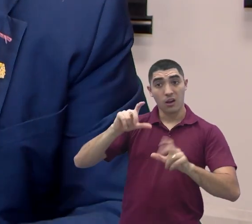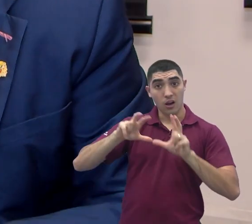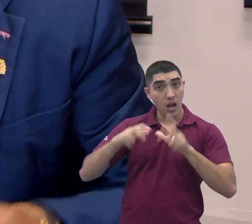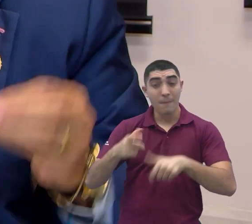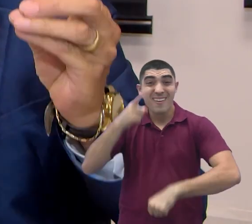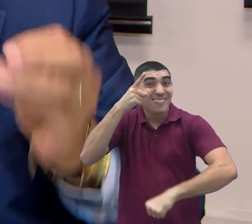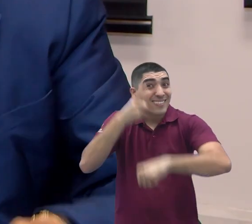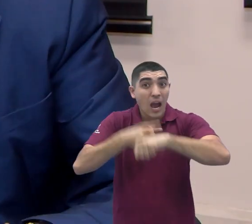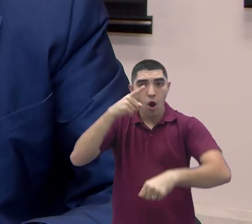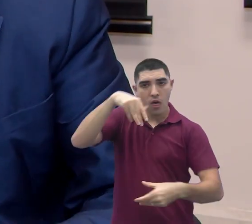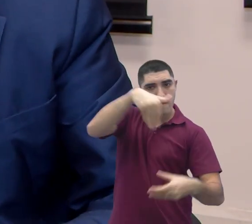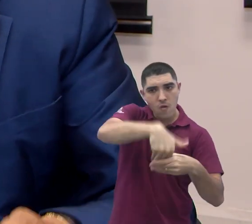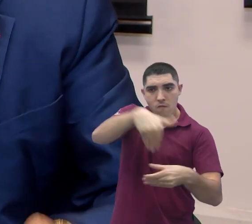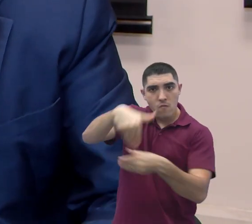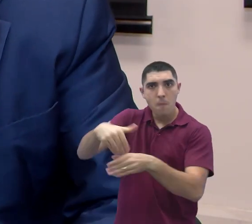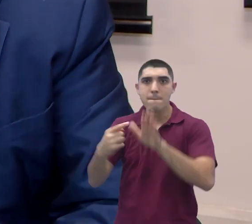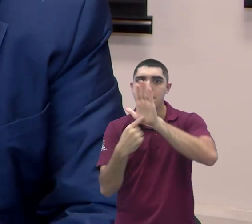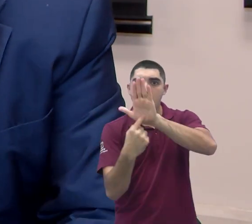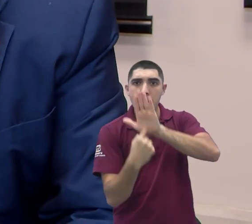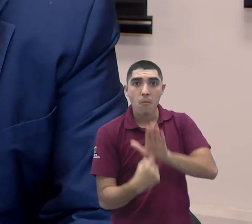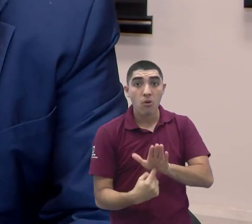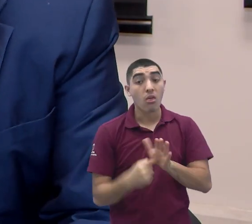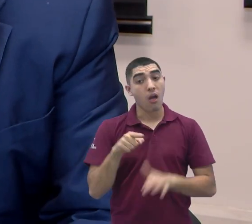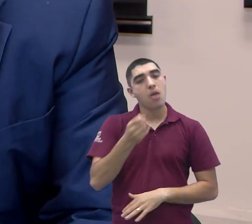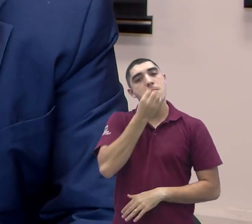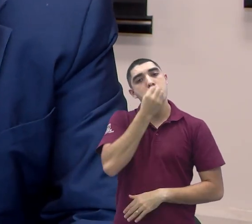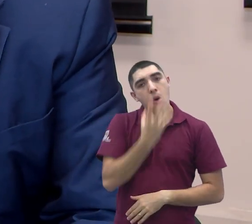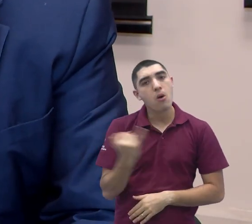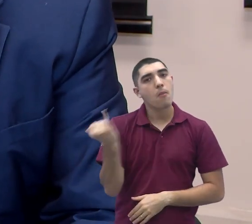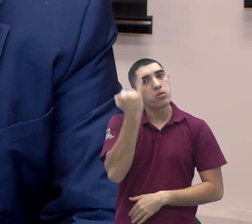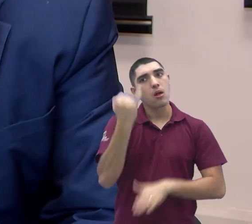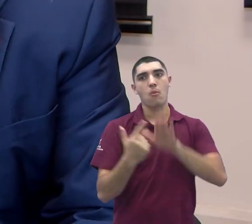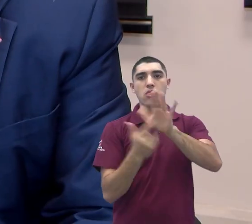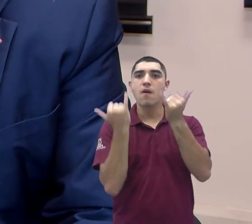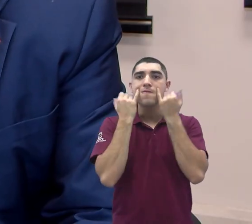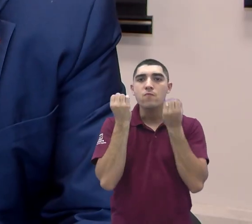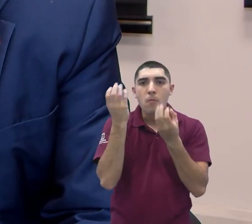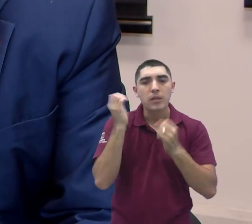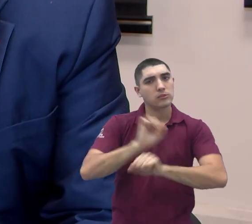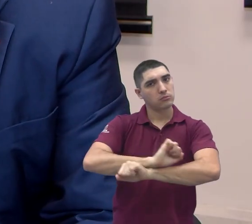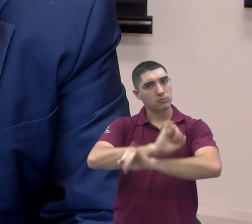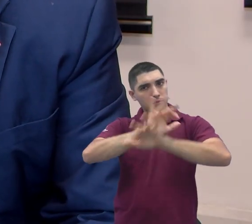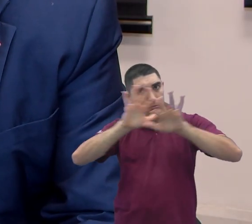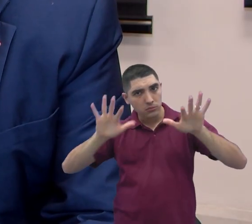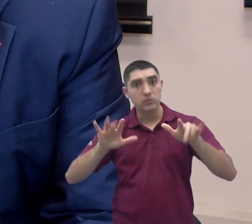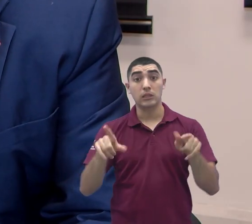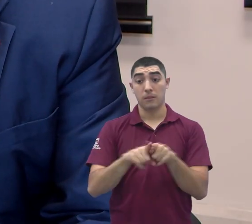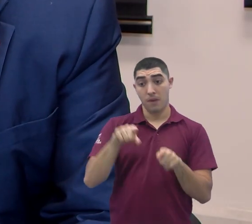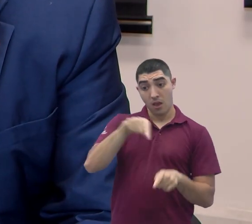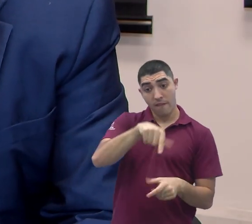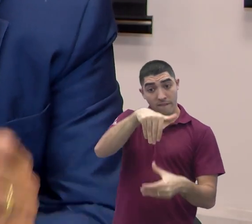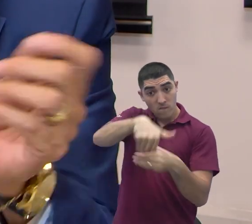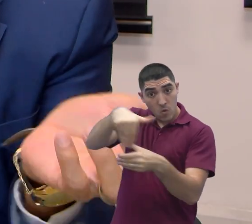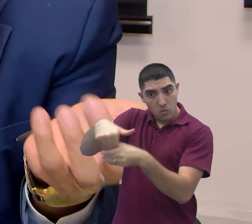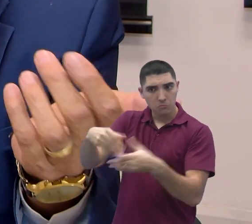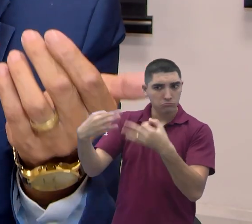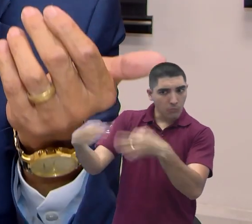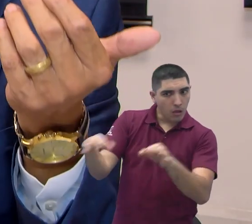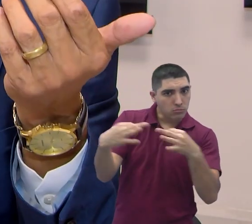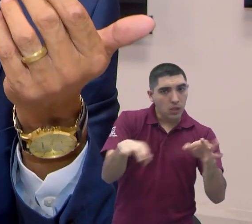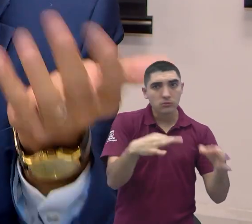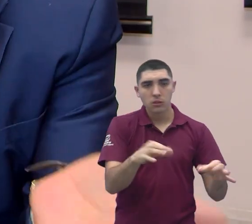um diagnóstico na hora, exato, das votações de cada vereador. Então fica mais fácil a transparência, a